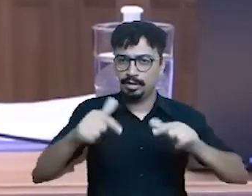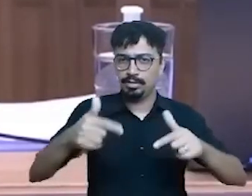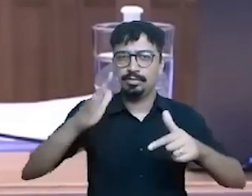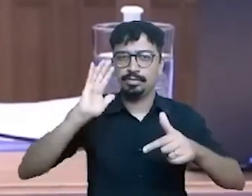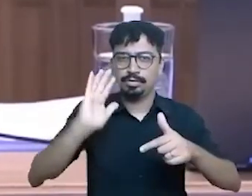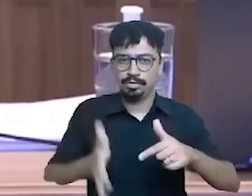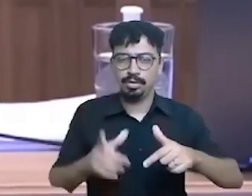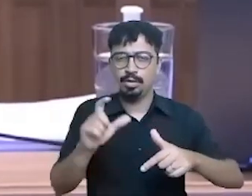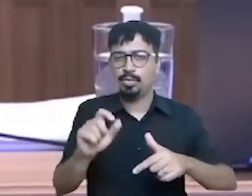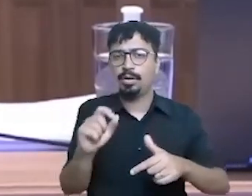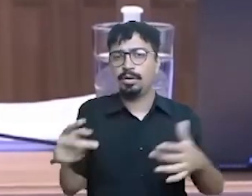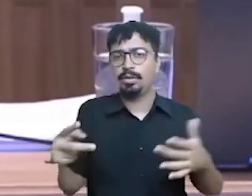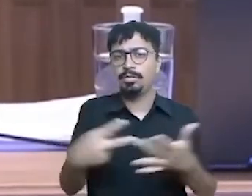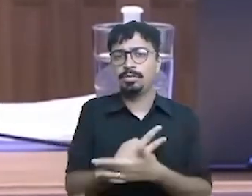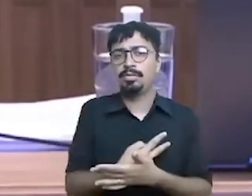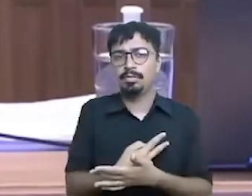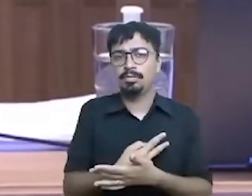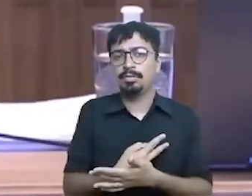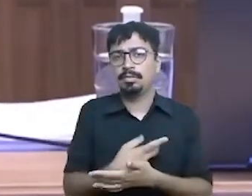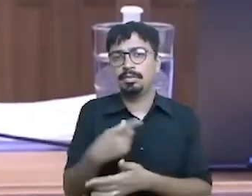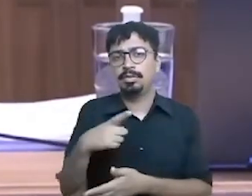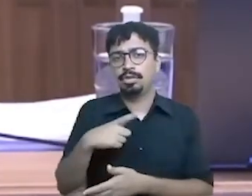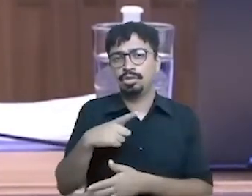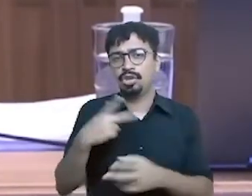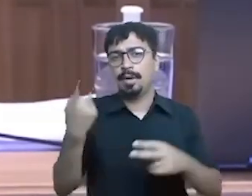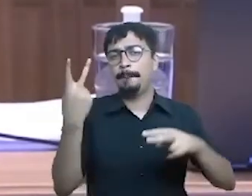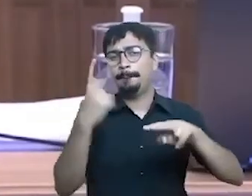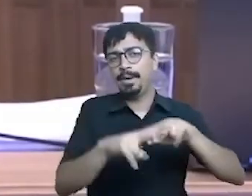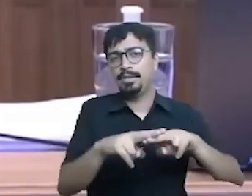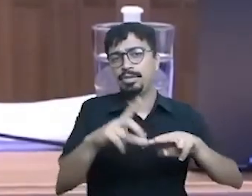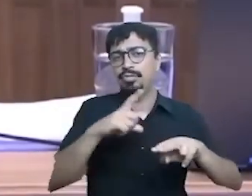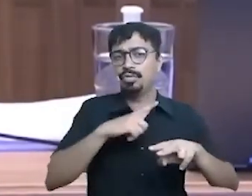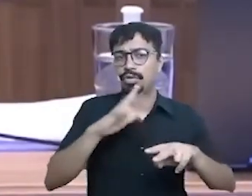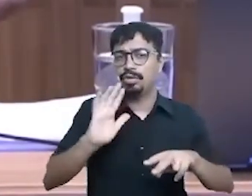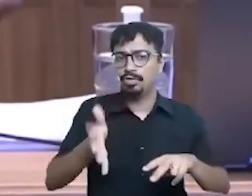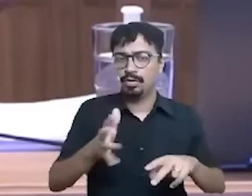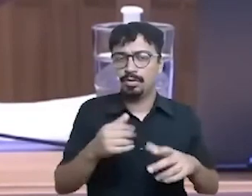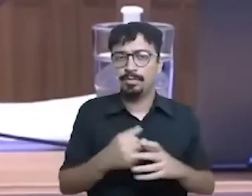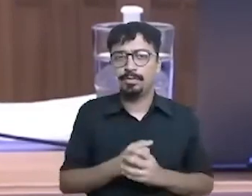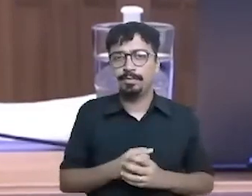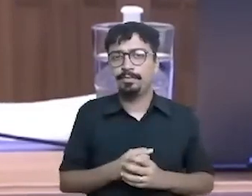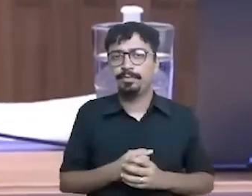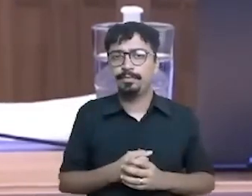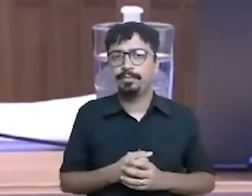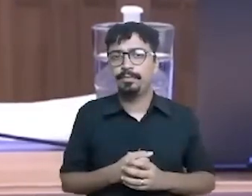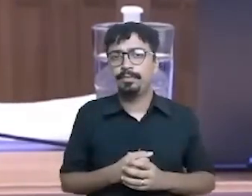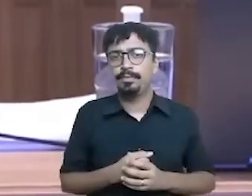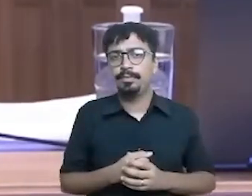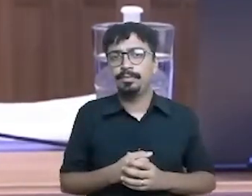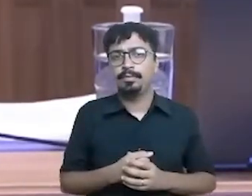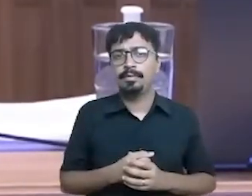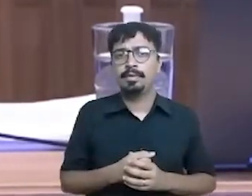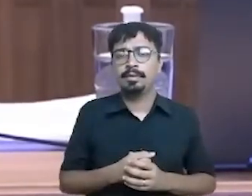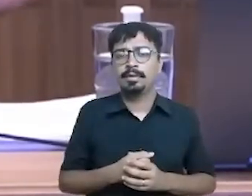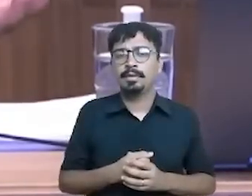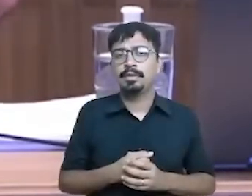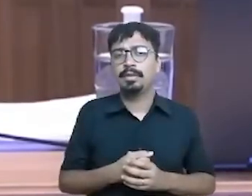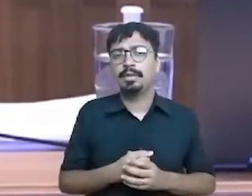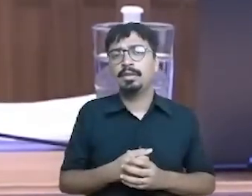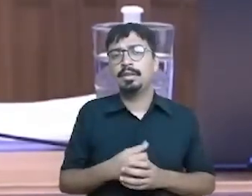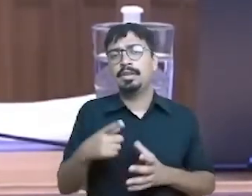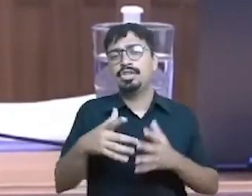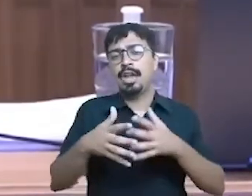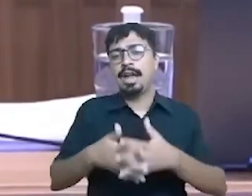enfim o avião uma linha de blindados e dezenas de militares e foi eu não